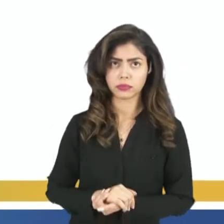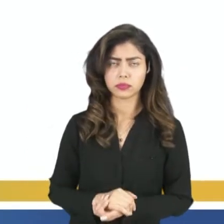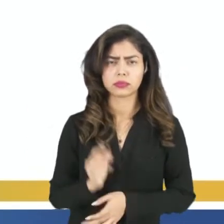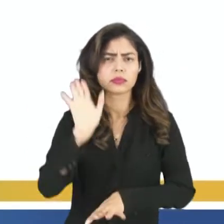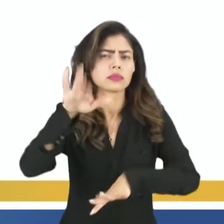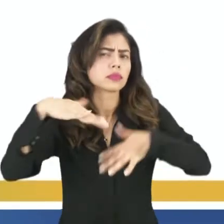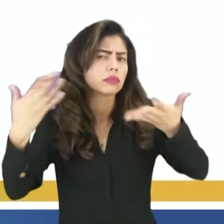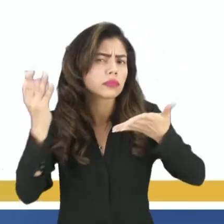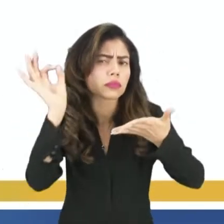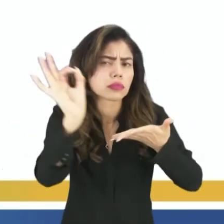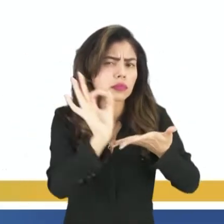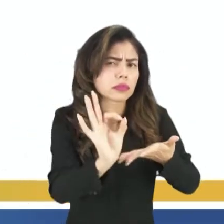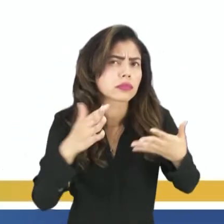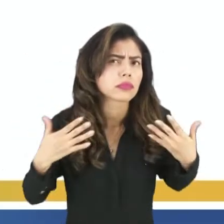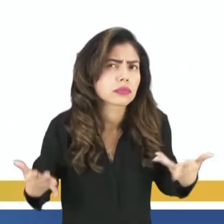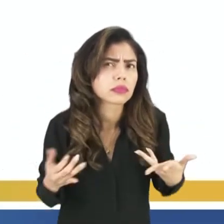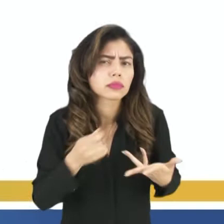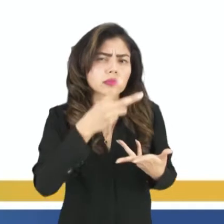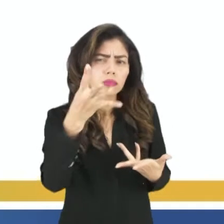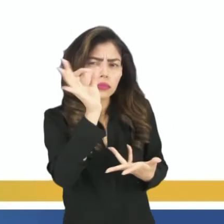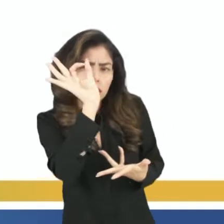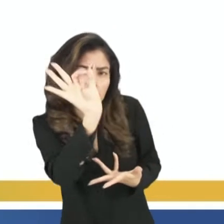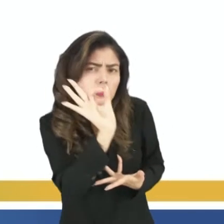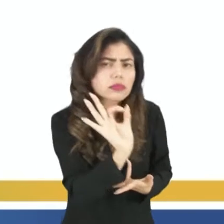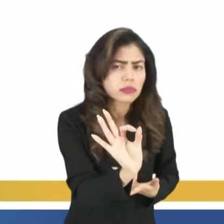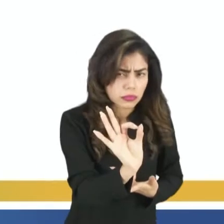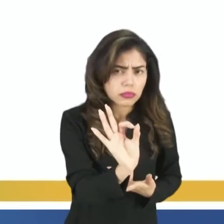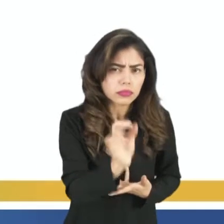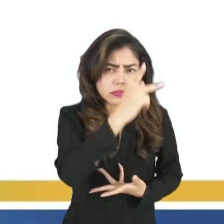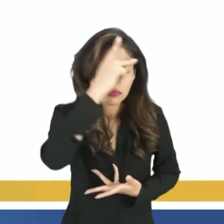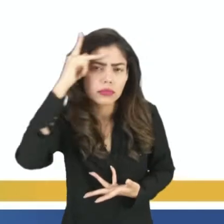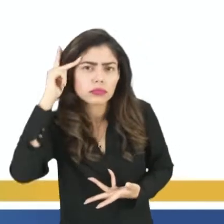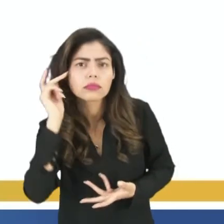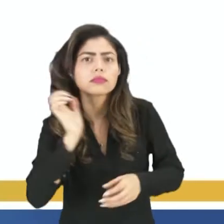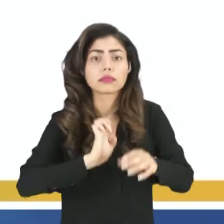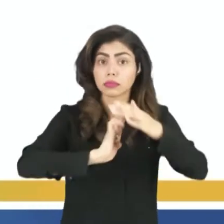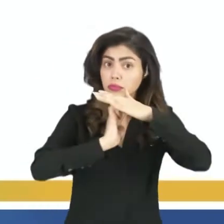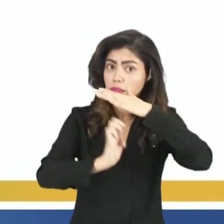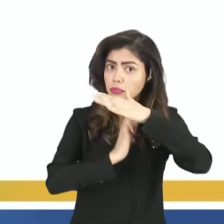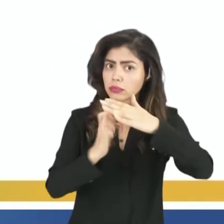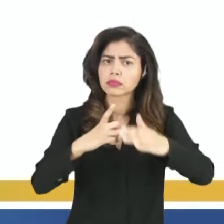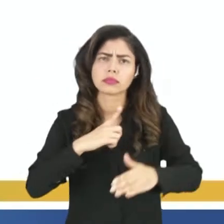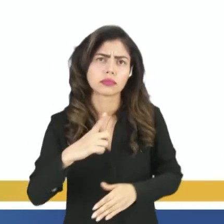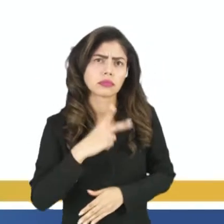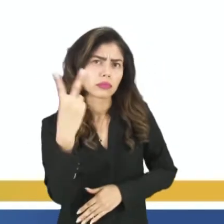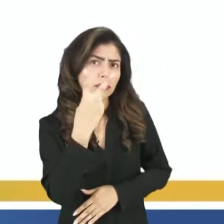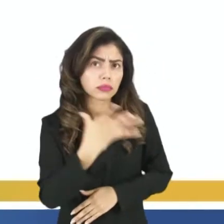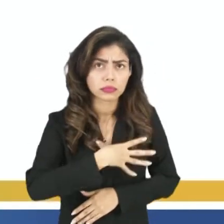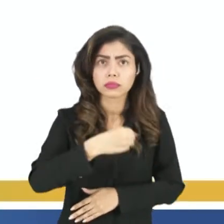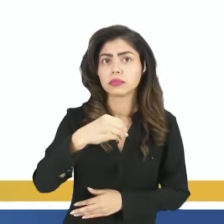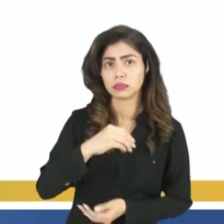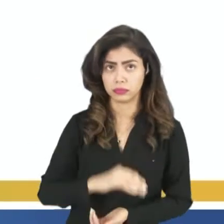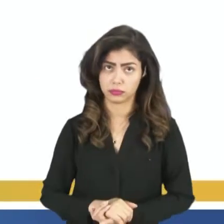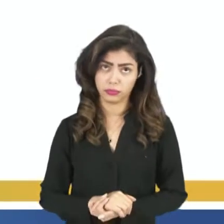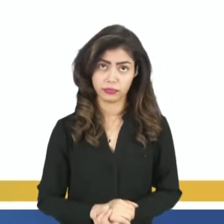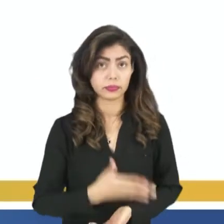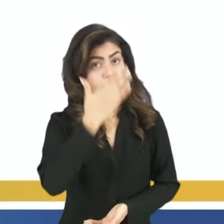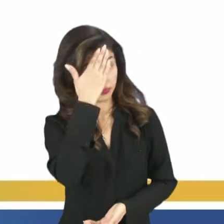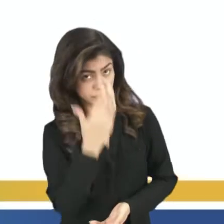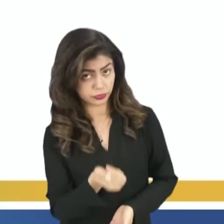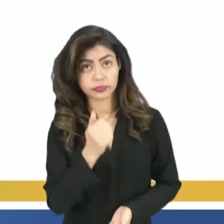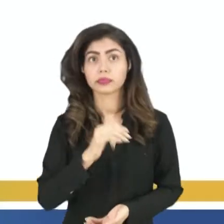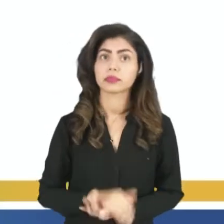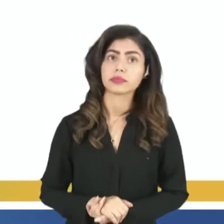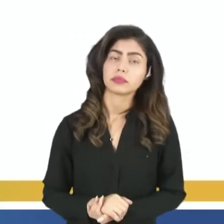que percentual? Não é? Quantos por cento de pessoas dessa empresa possuem 2 filhos? Veja, para